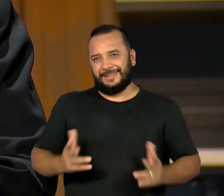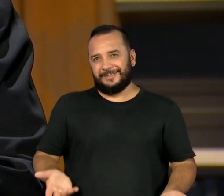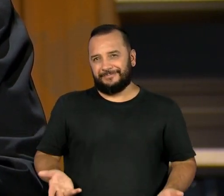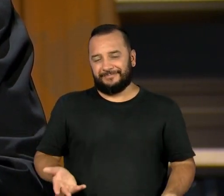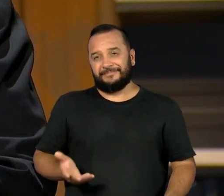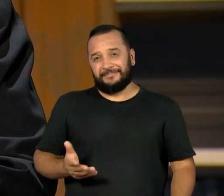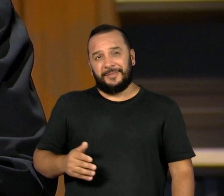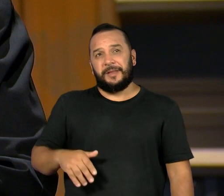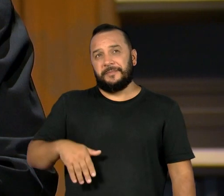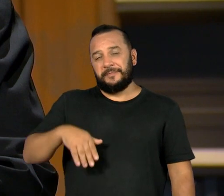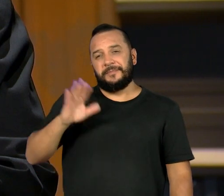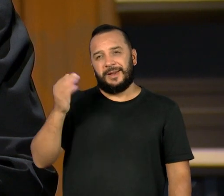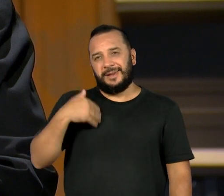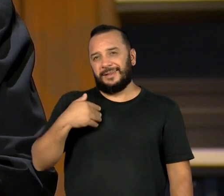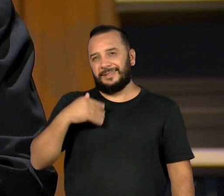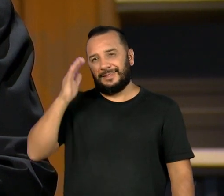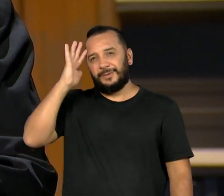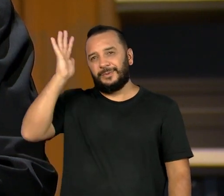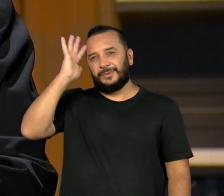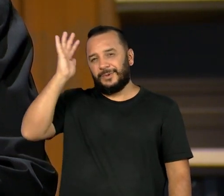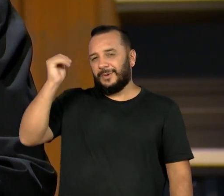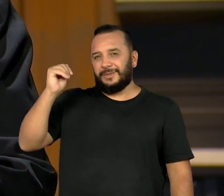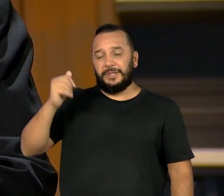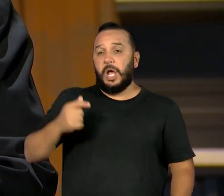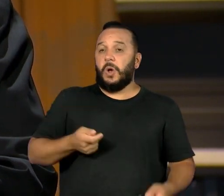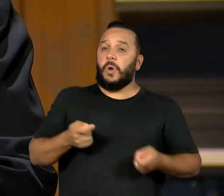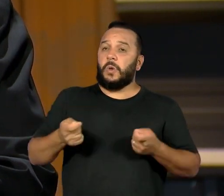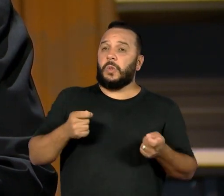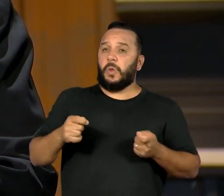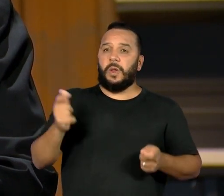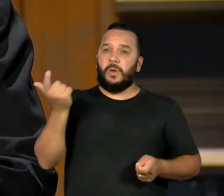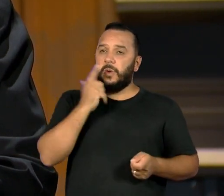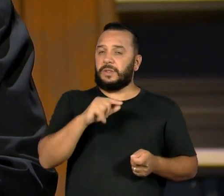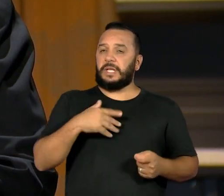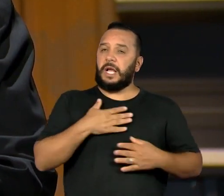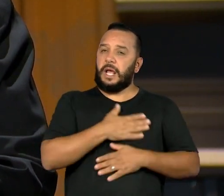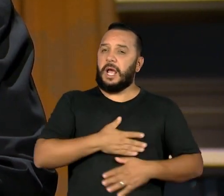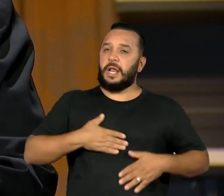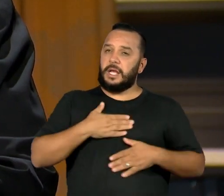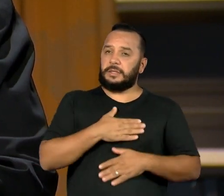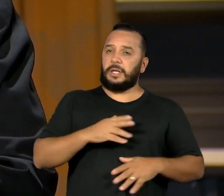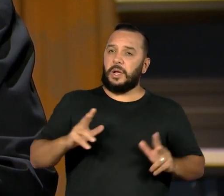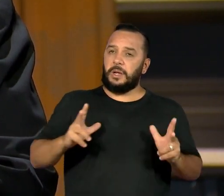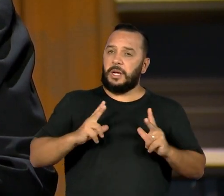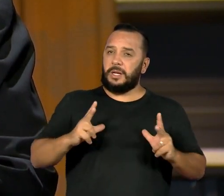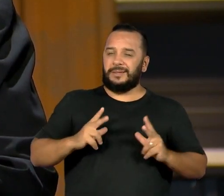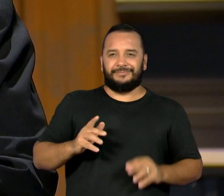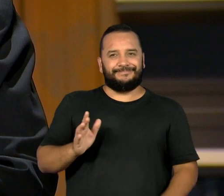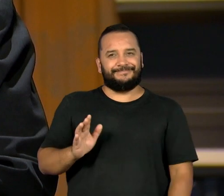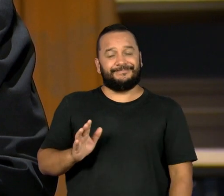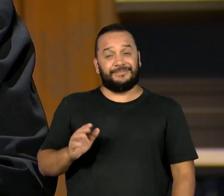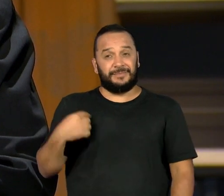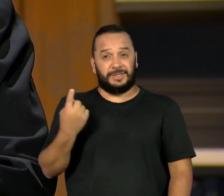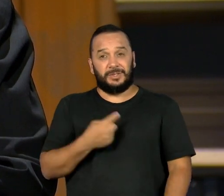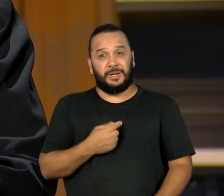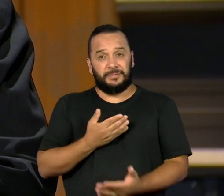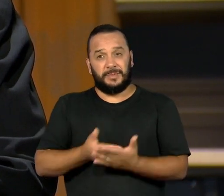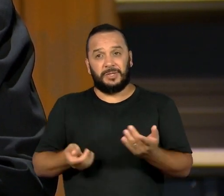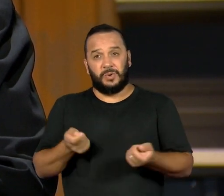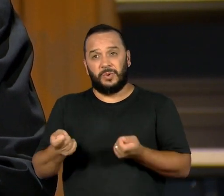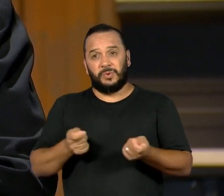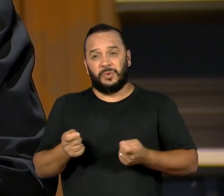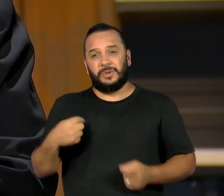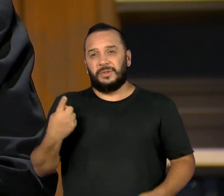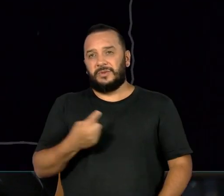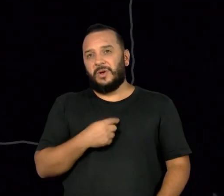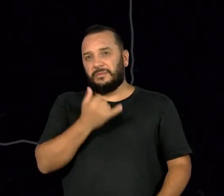mais perversa das ilusões. Quem controla atinge a realização pessoal. E aí, quando a gente perde o controle, a gente cai